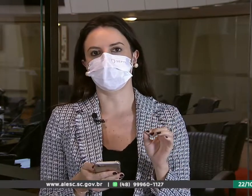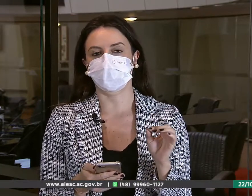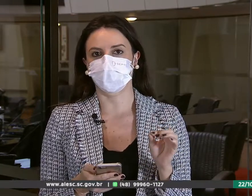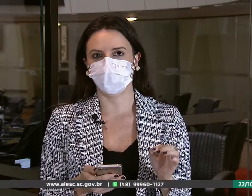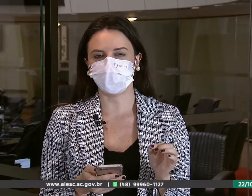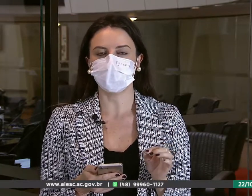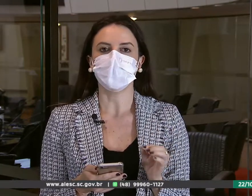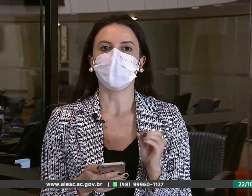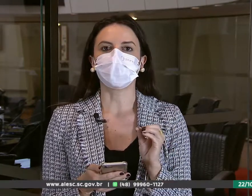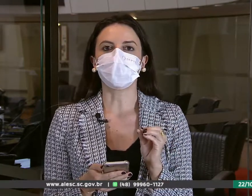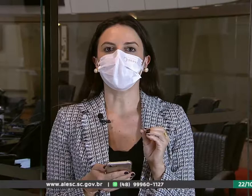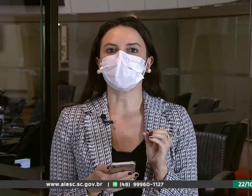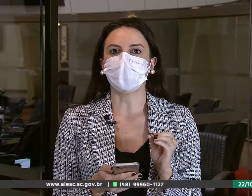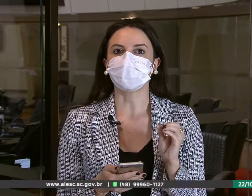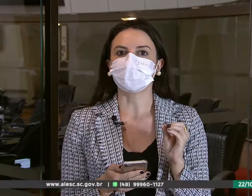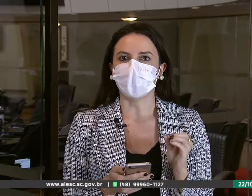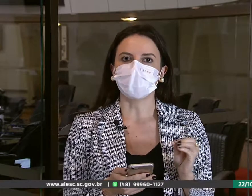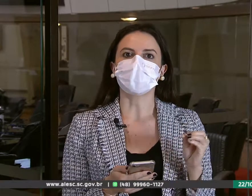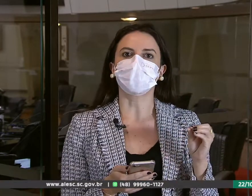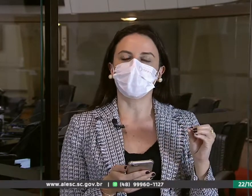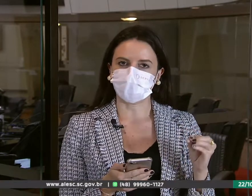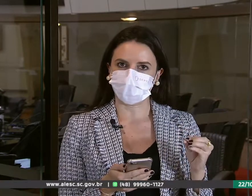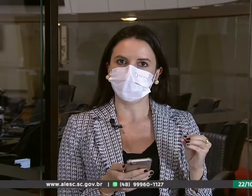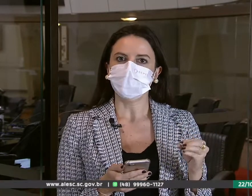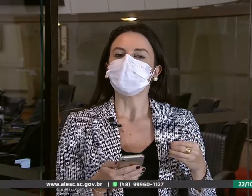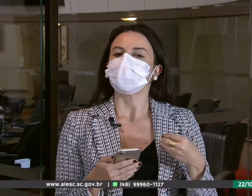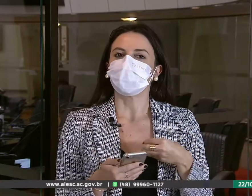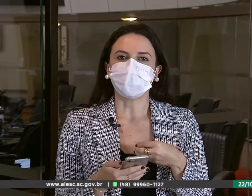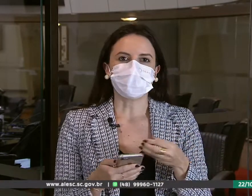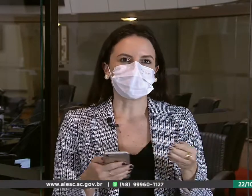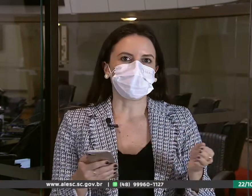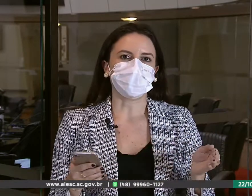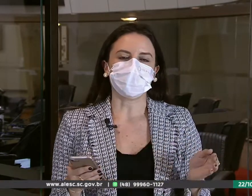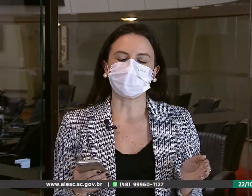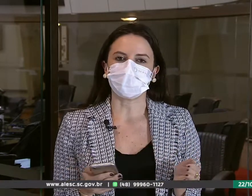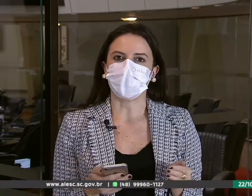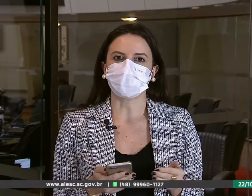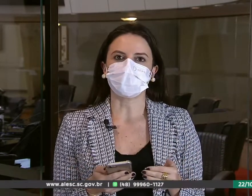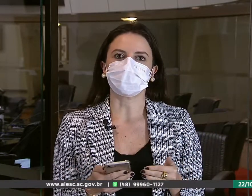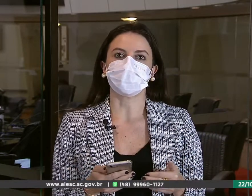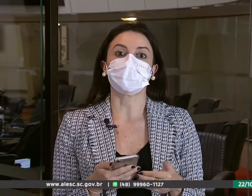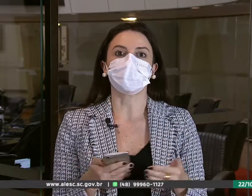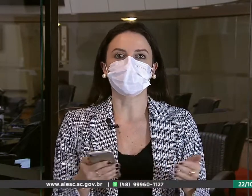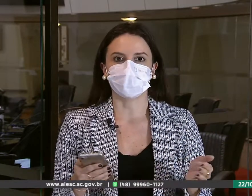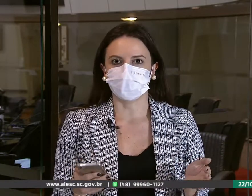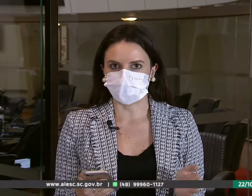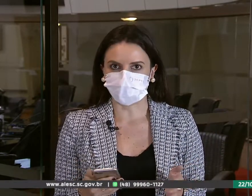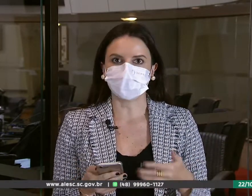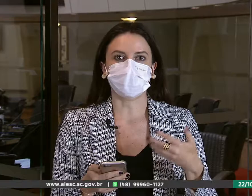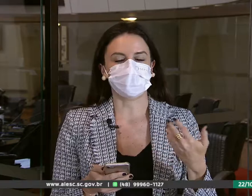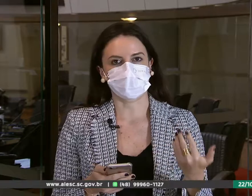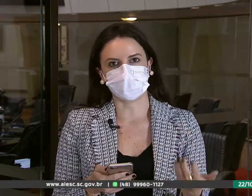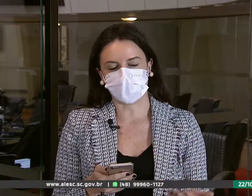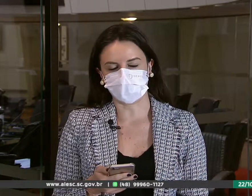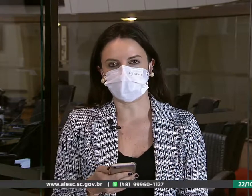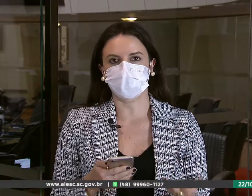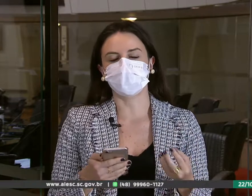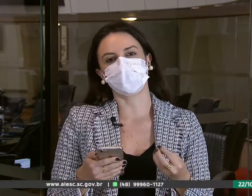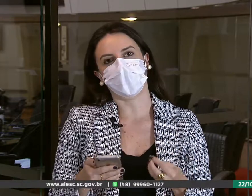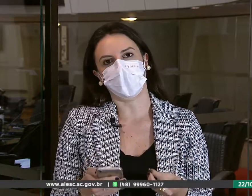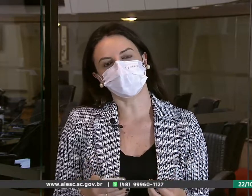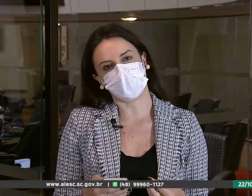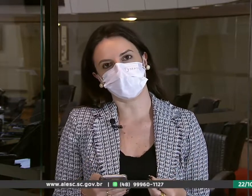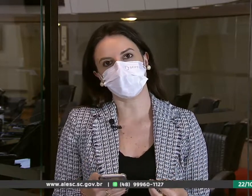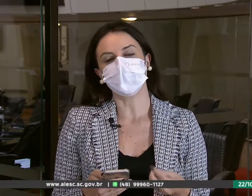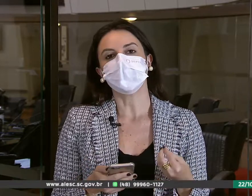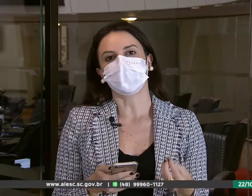8 horas da noite, o documentário Terra Cabocla, que colheu os depoimentos de várias pessoas, moradores ali da região do Planalto Serrano,